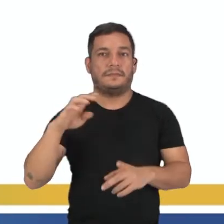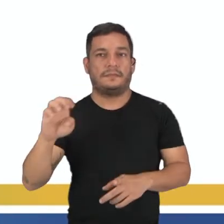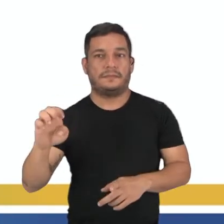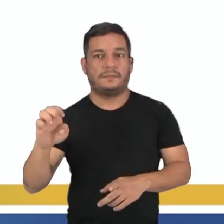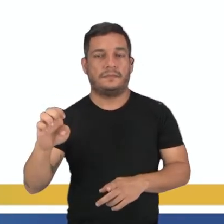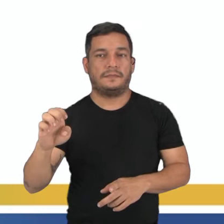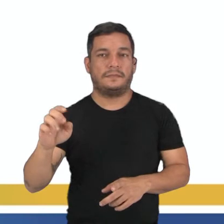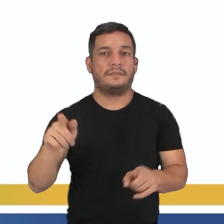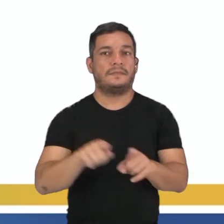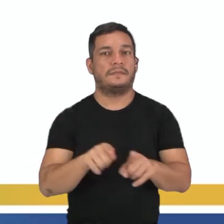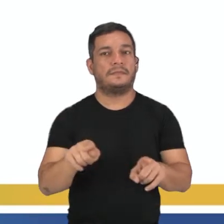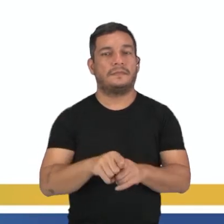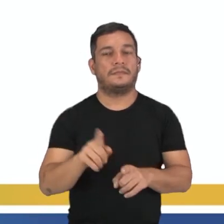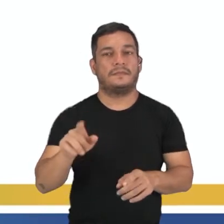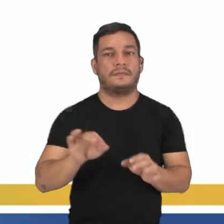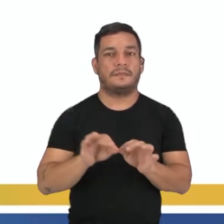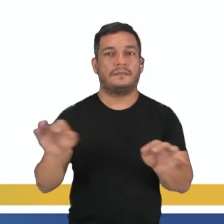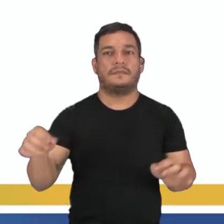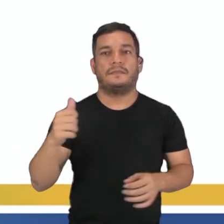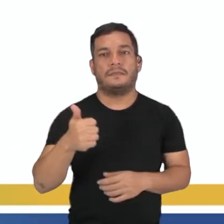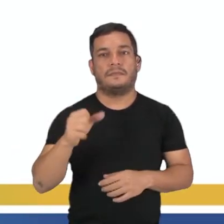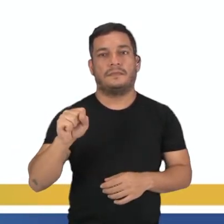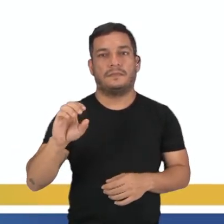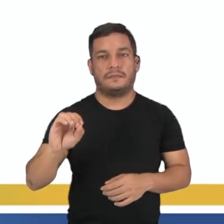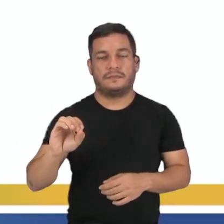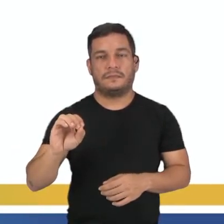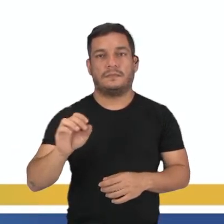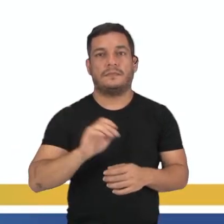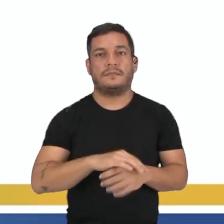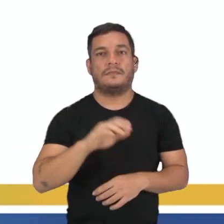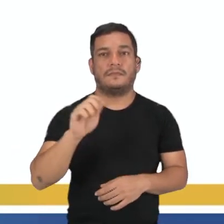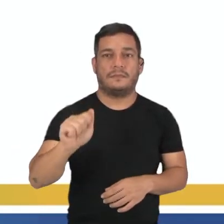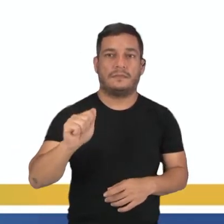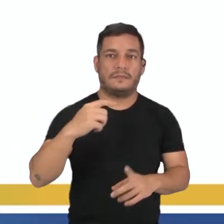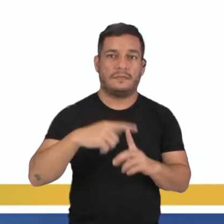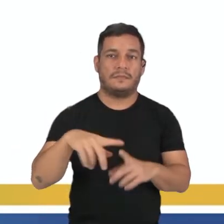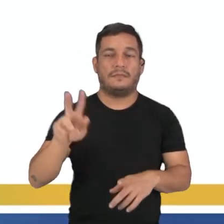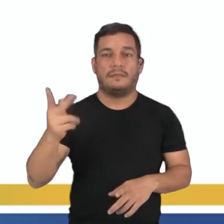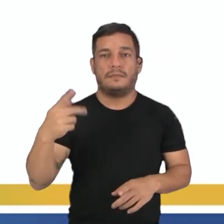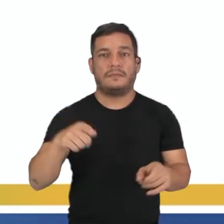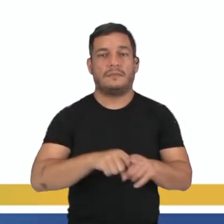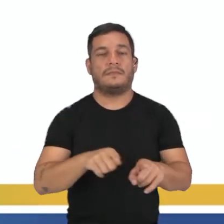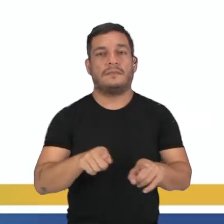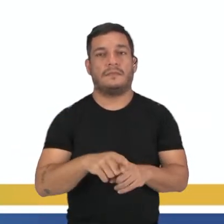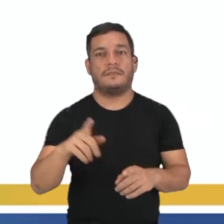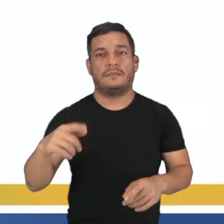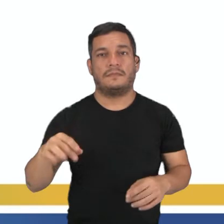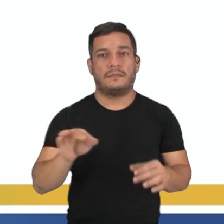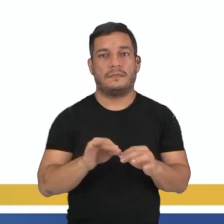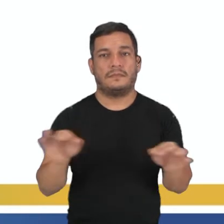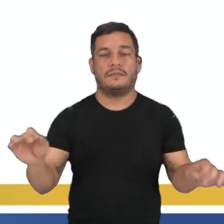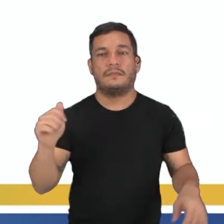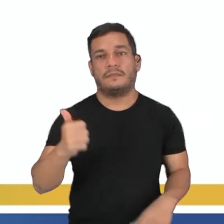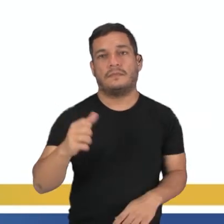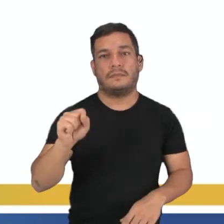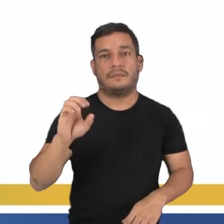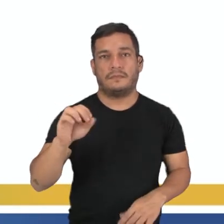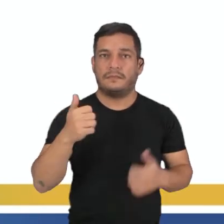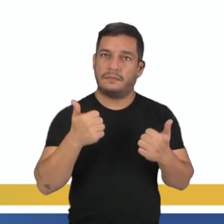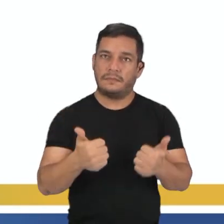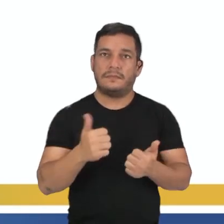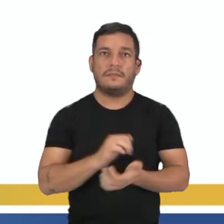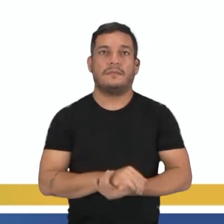E também mede 180 graus e A mais H também medem 180 graus,